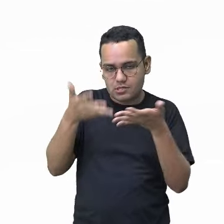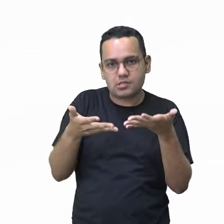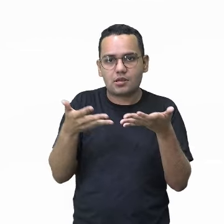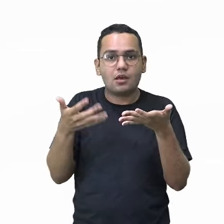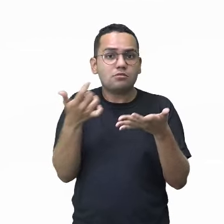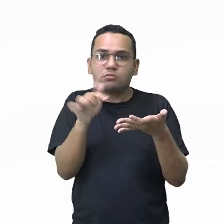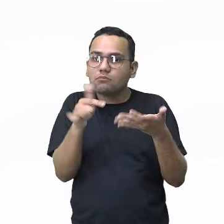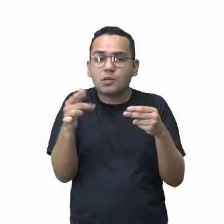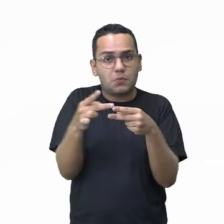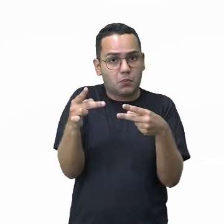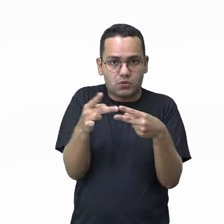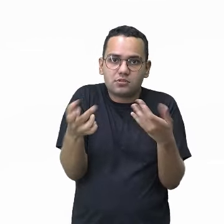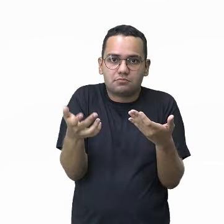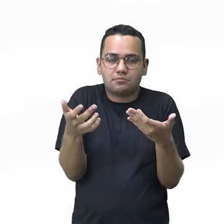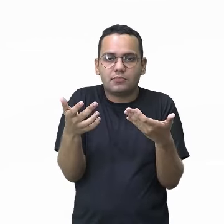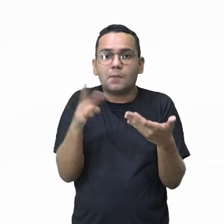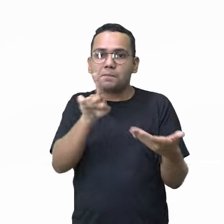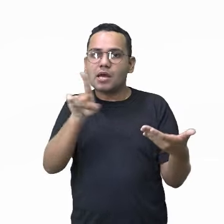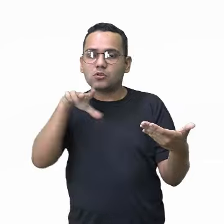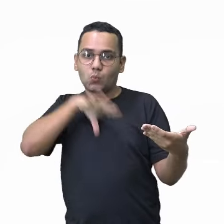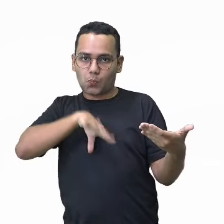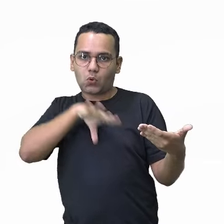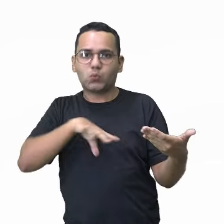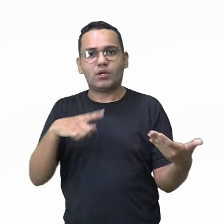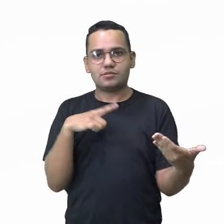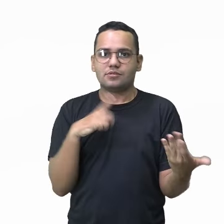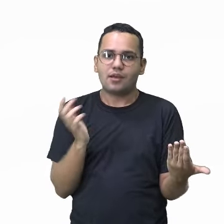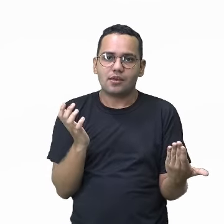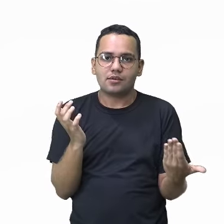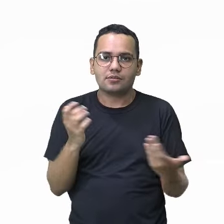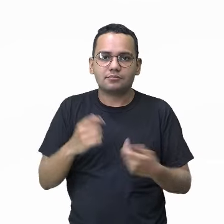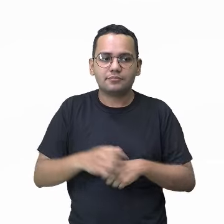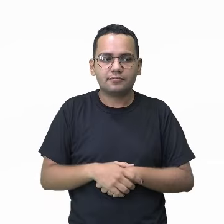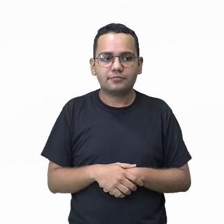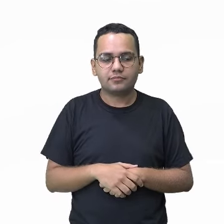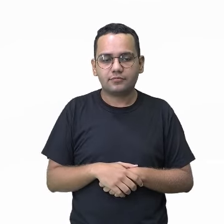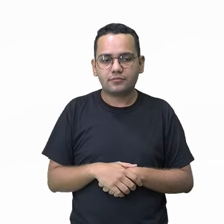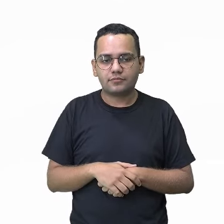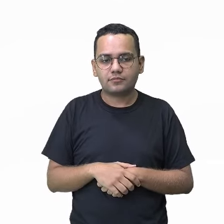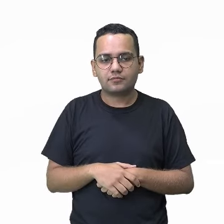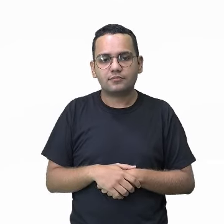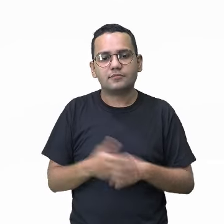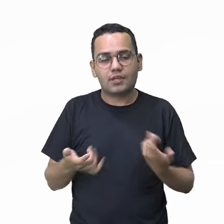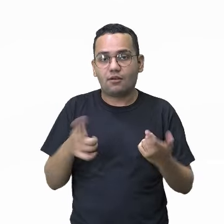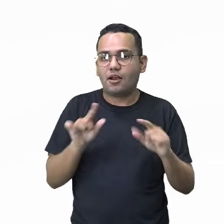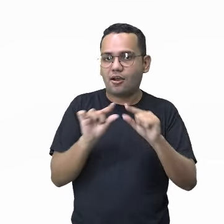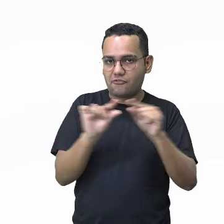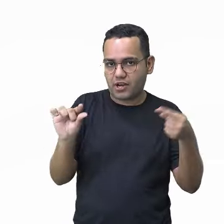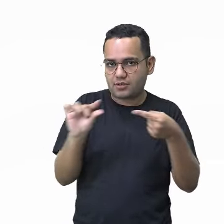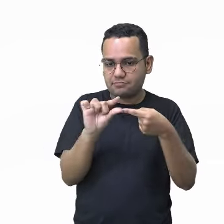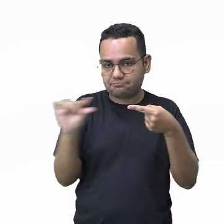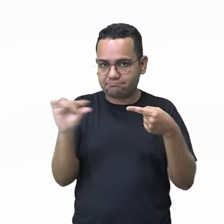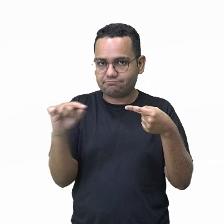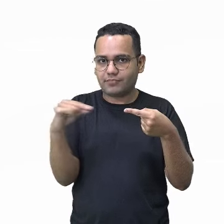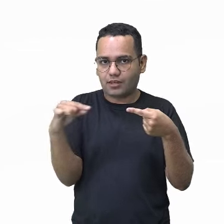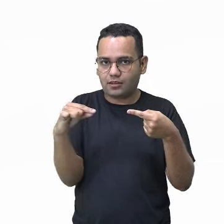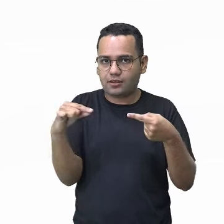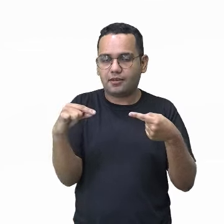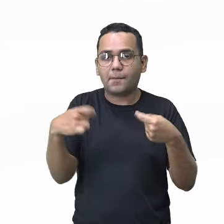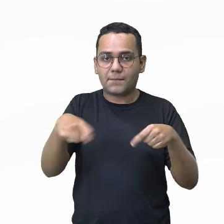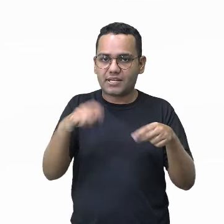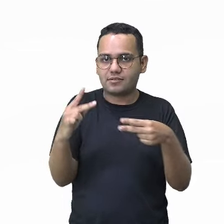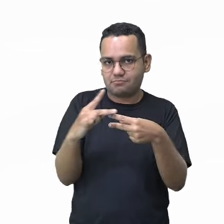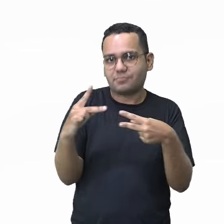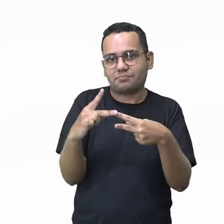ter a preposição beleza mas no português nós vamos ter a preposição então eu vou falar eu gosto de roupas o